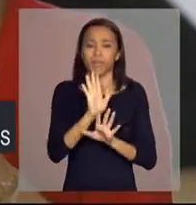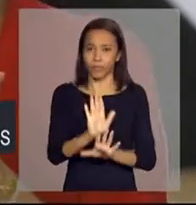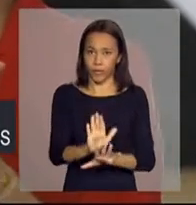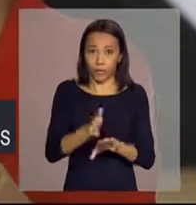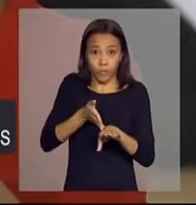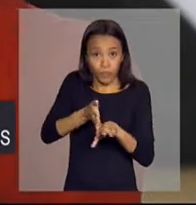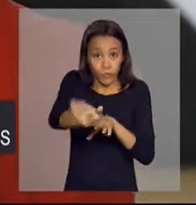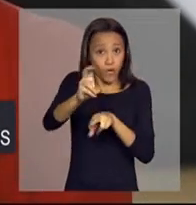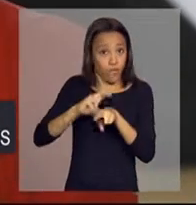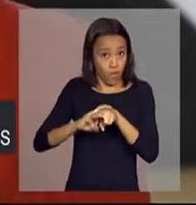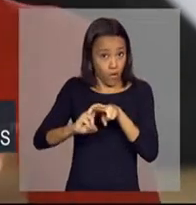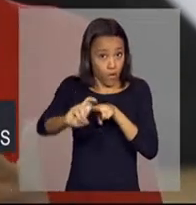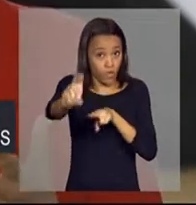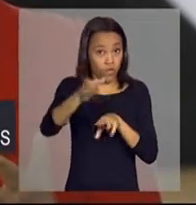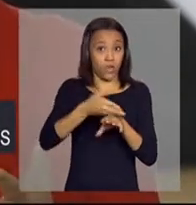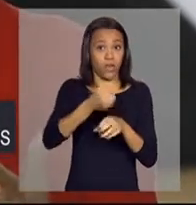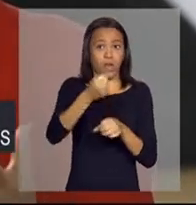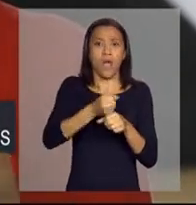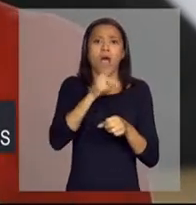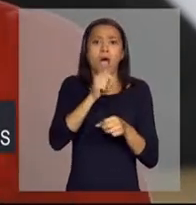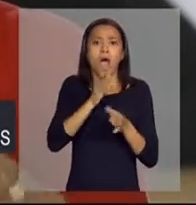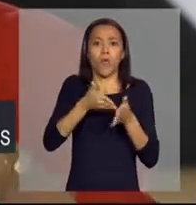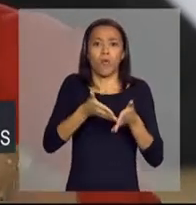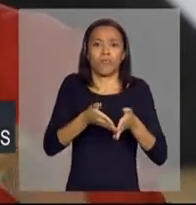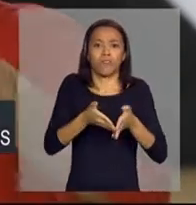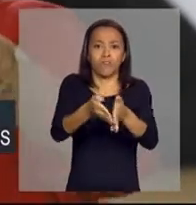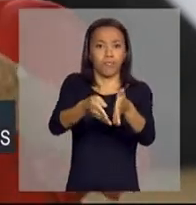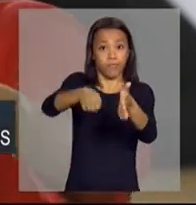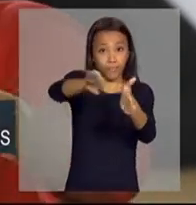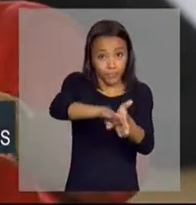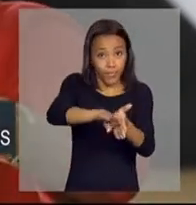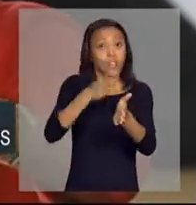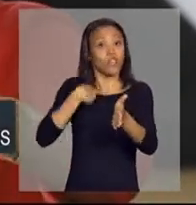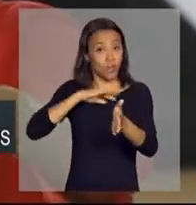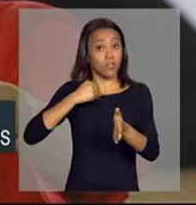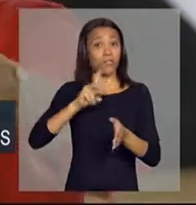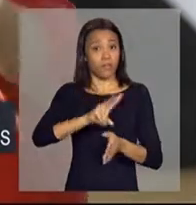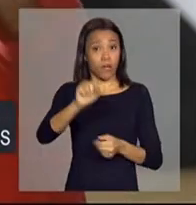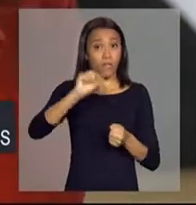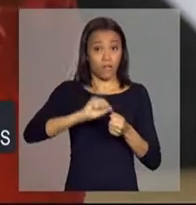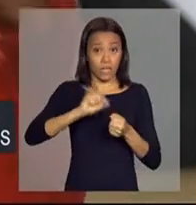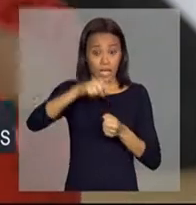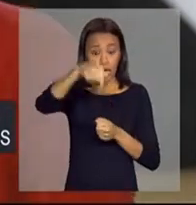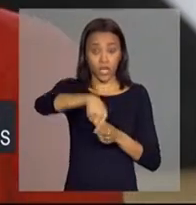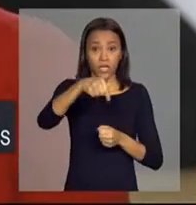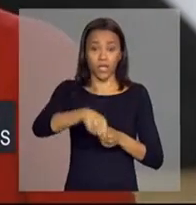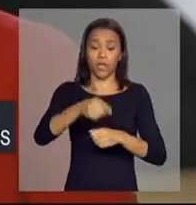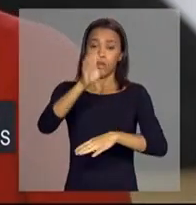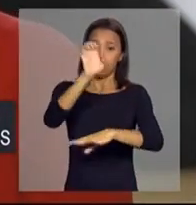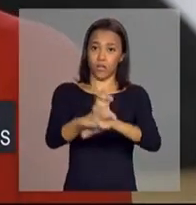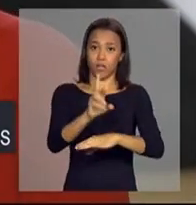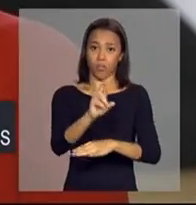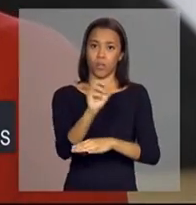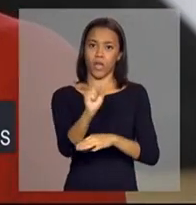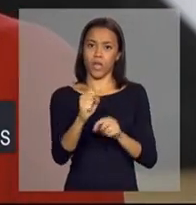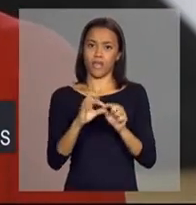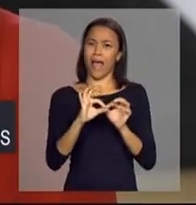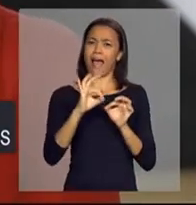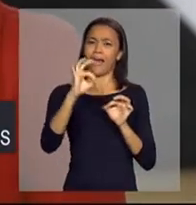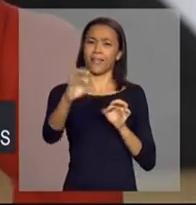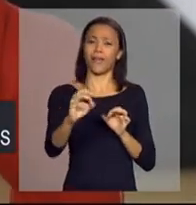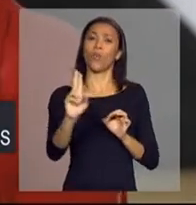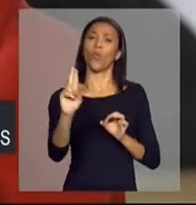é ferrovia, é hidrovia, como aquela que nós vamos fazer aqui de Porto Alegre, chegando até o